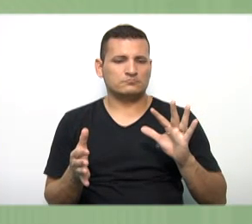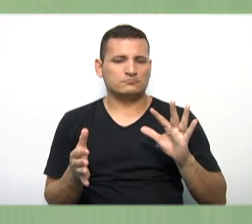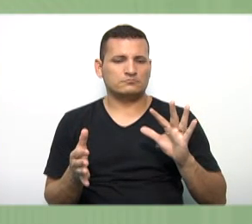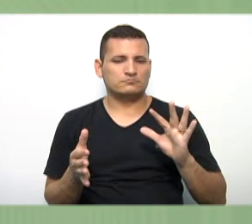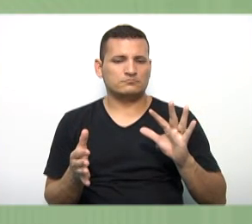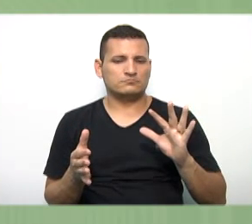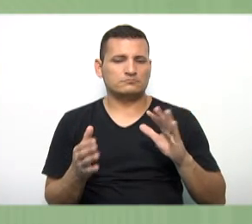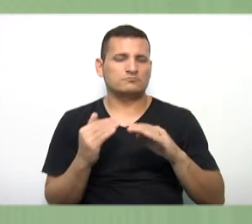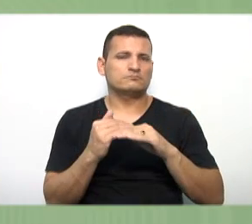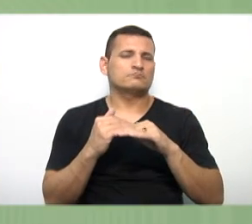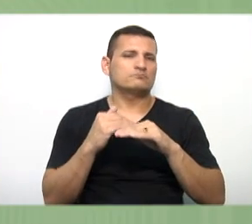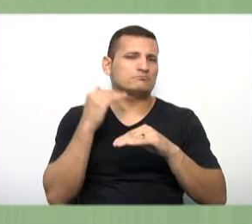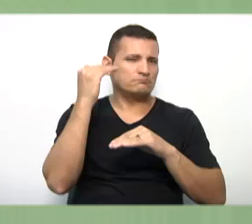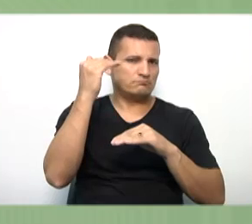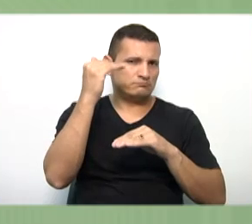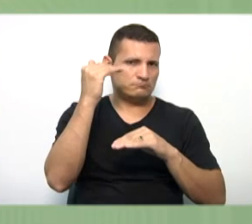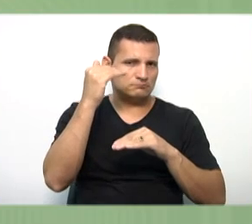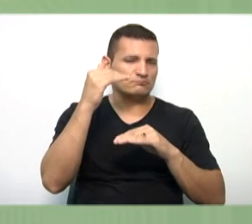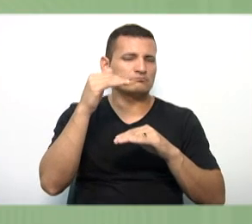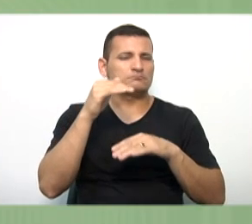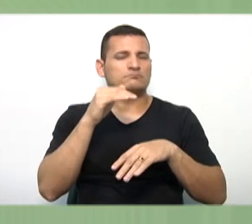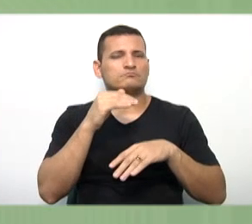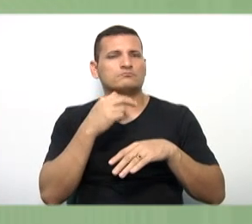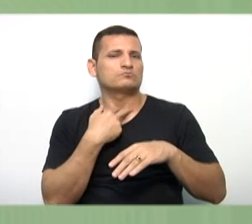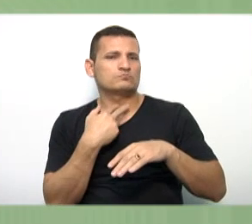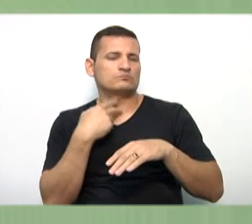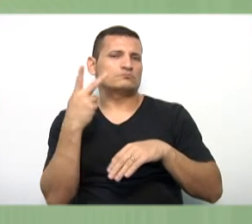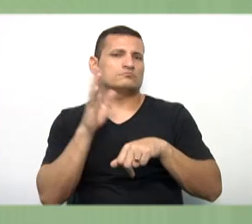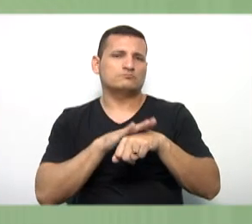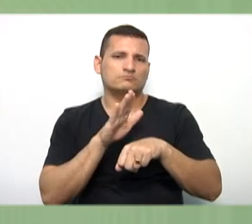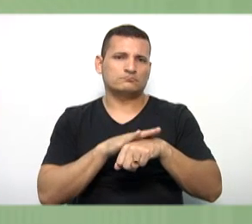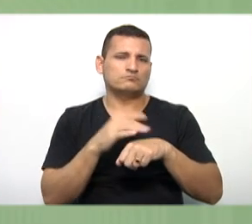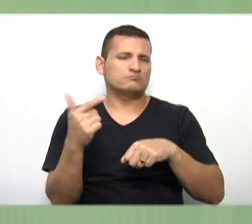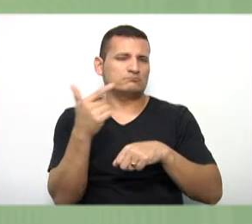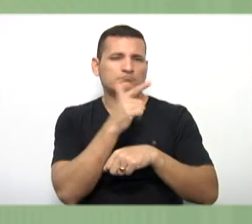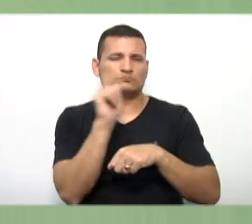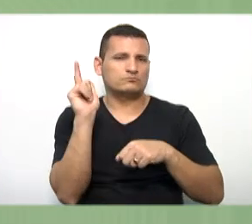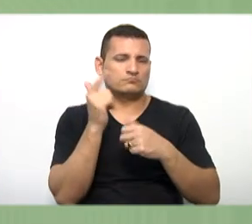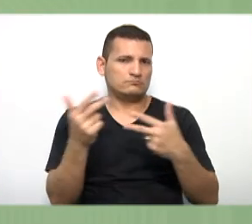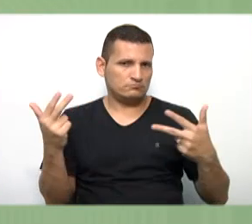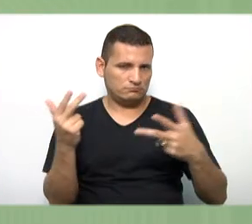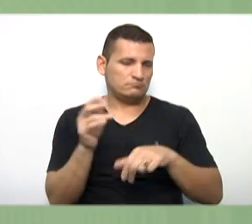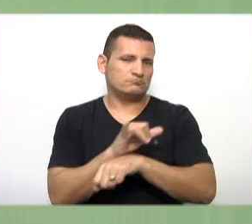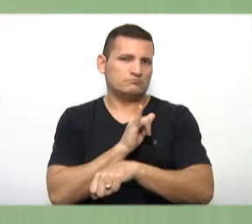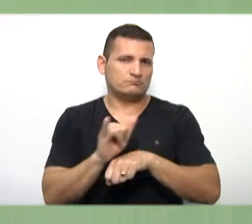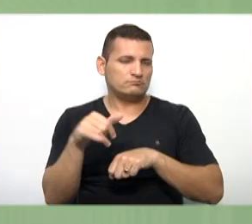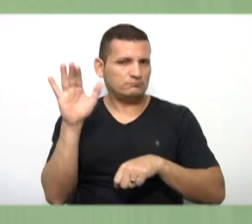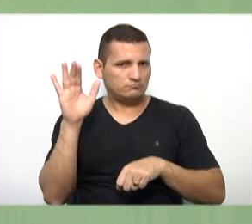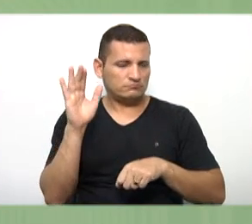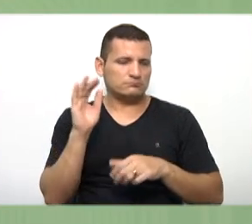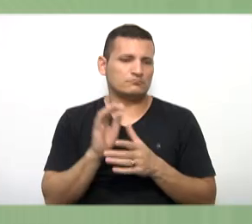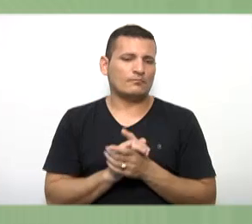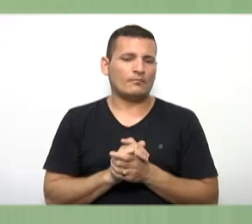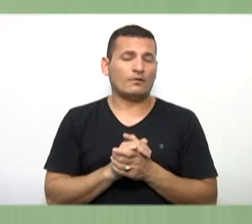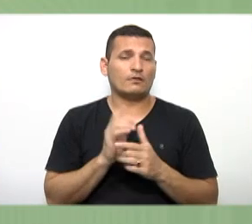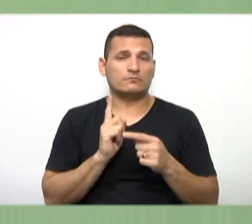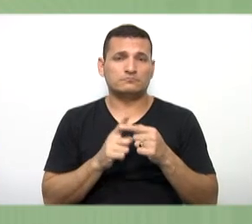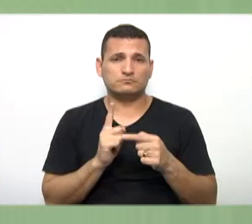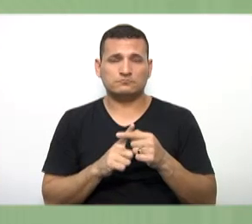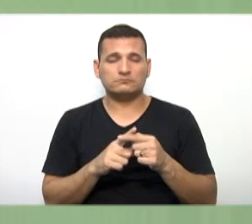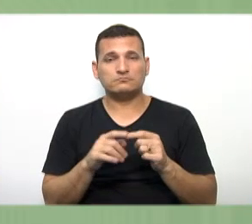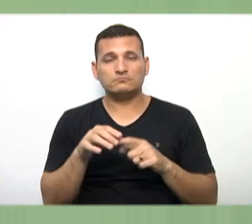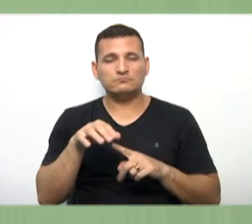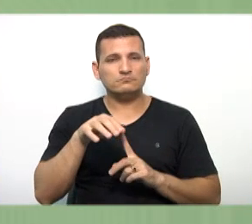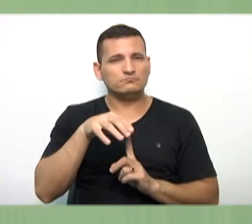elevados ocupem o seu tempo com as questões estratégicas do negócio. Pensando, quando há descentralização,